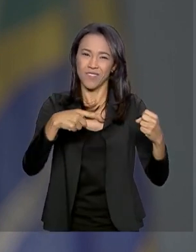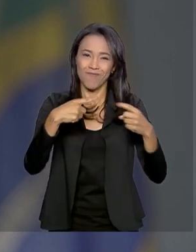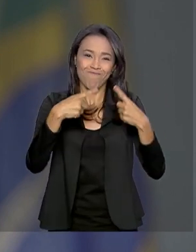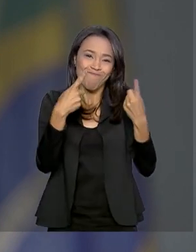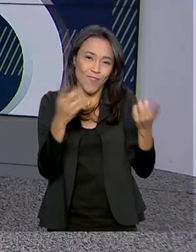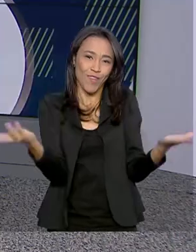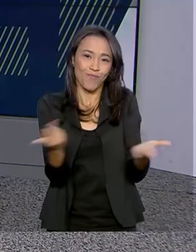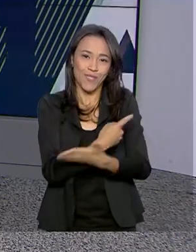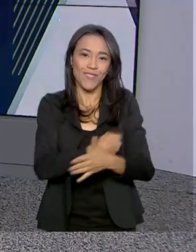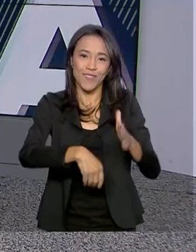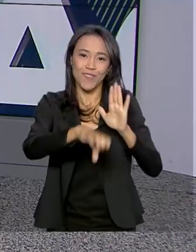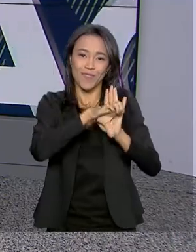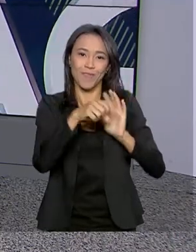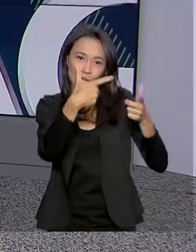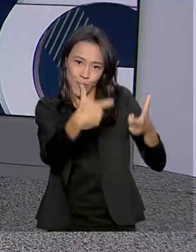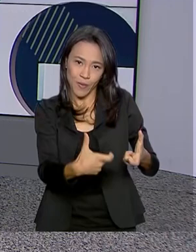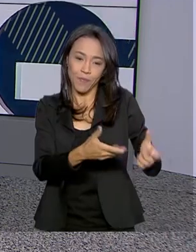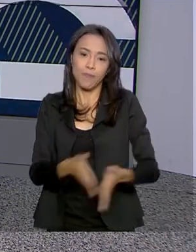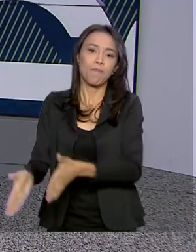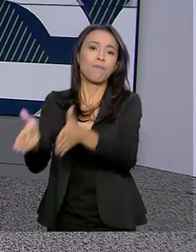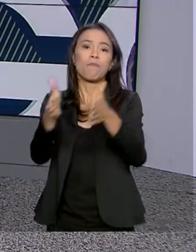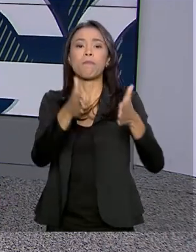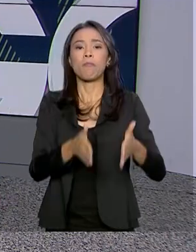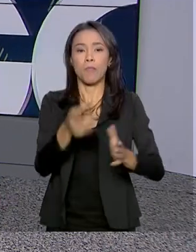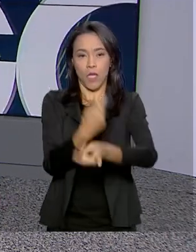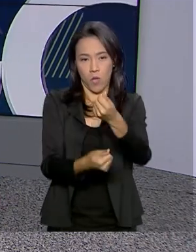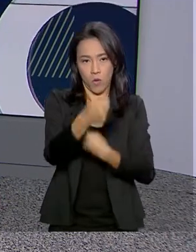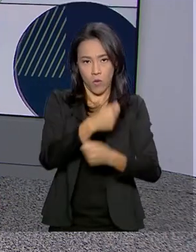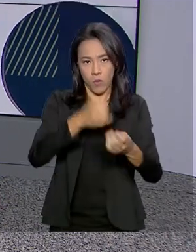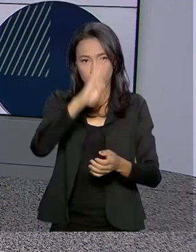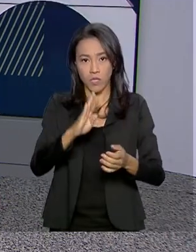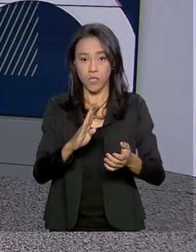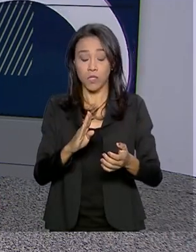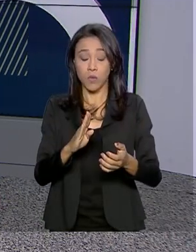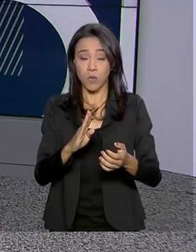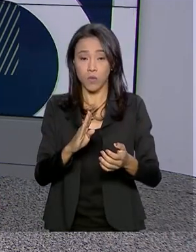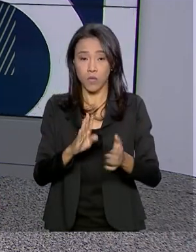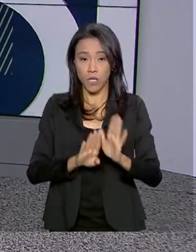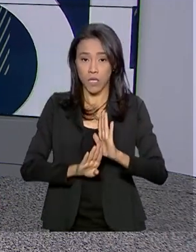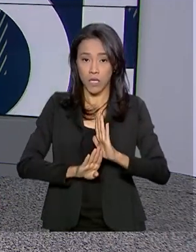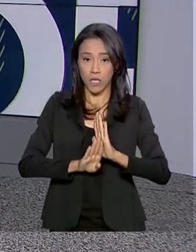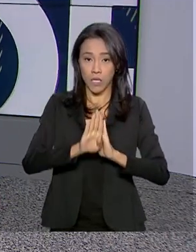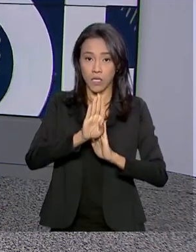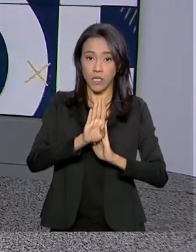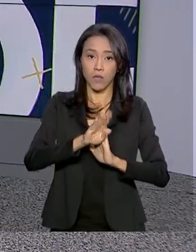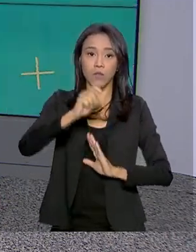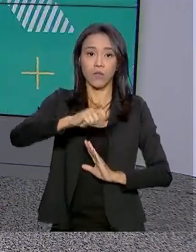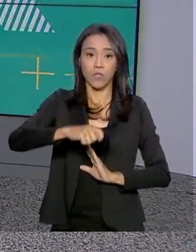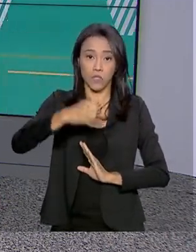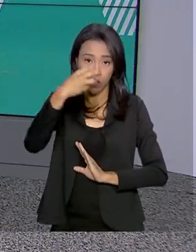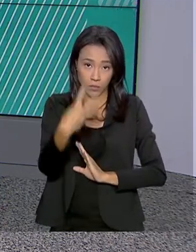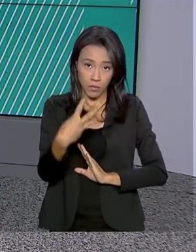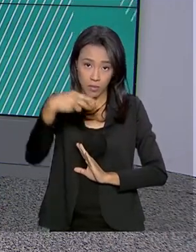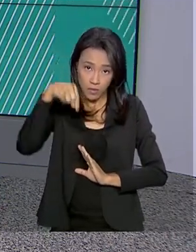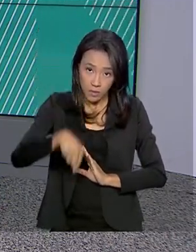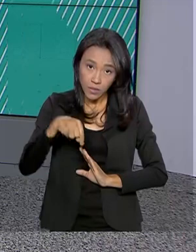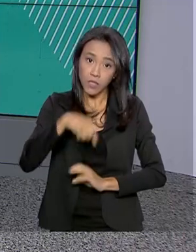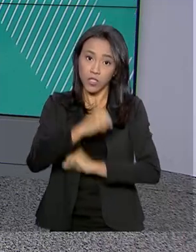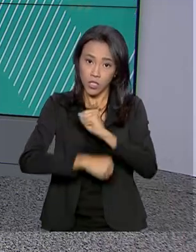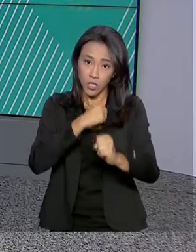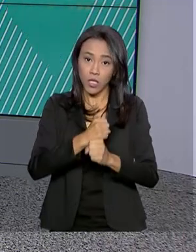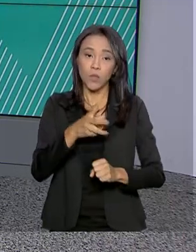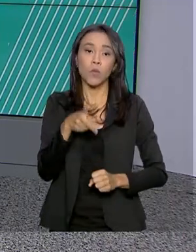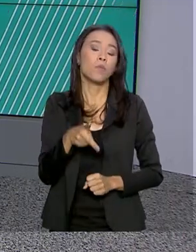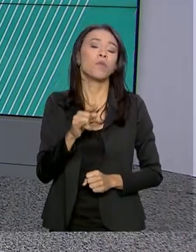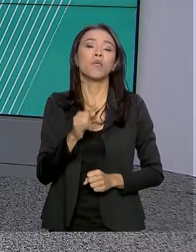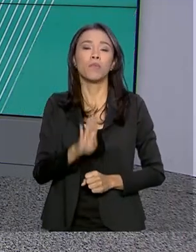local. A economia do país cresceu no segundo trimestre deste ano. O PIB teve alta de 0